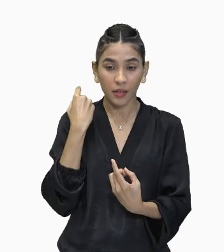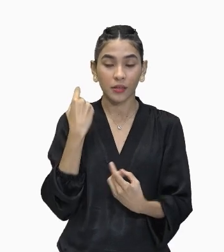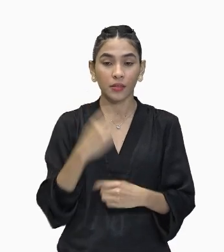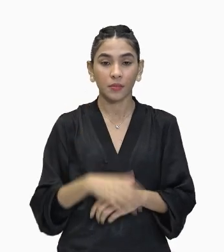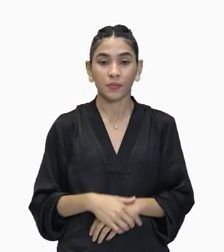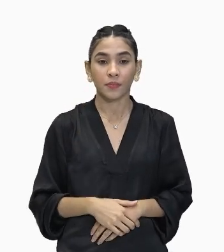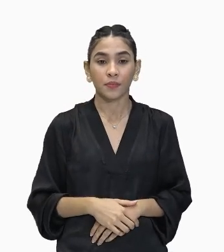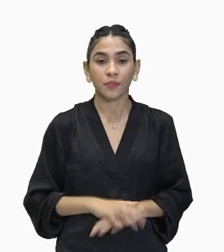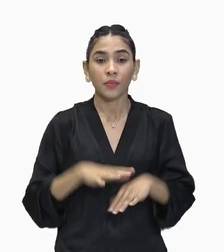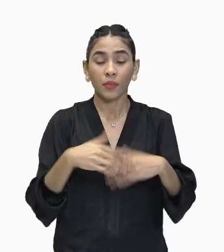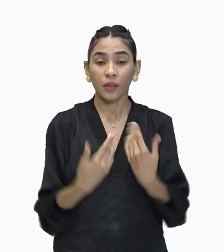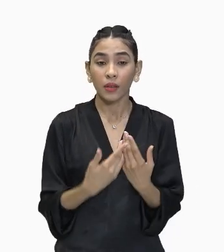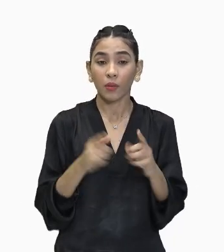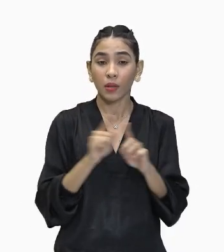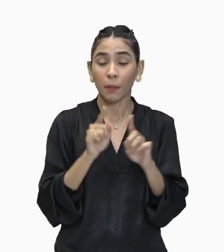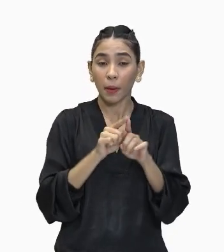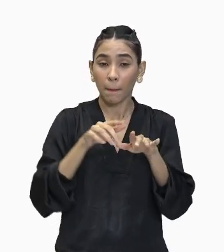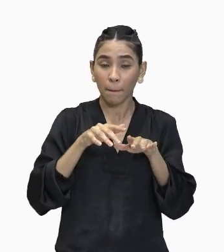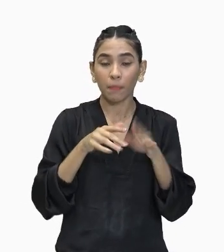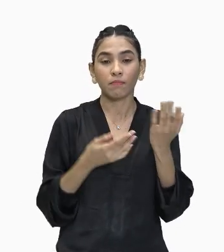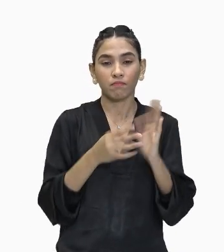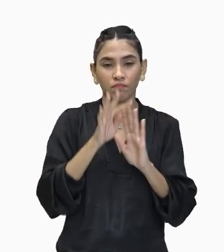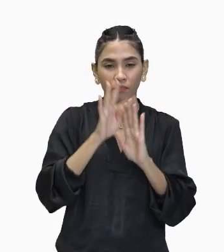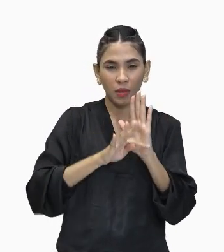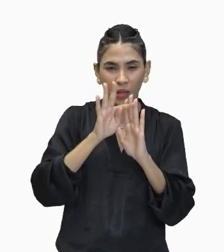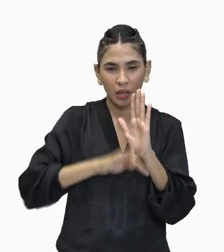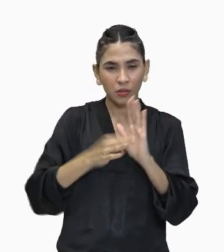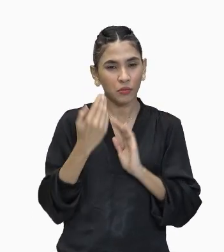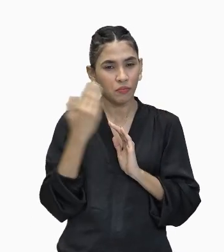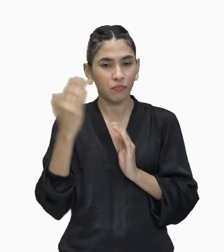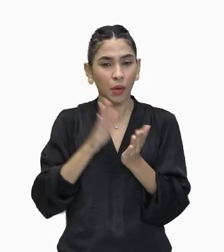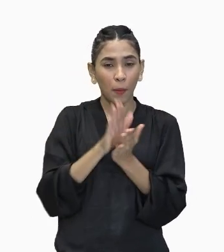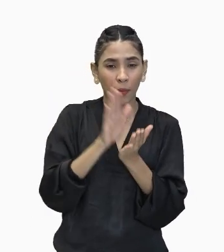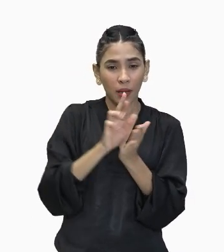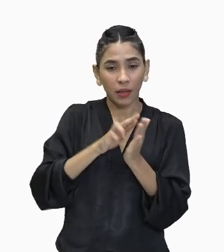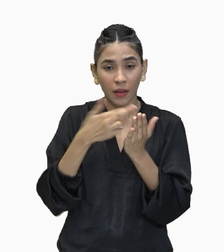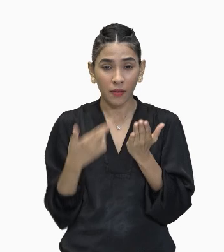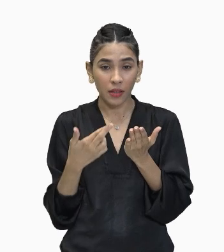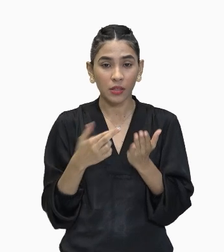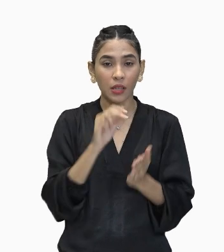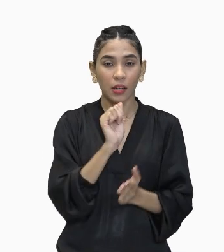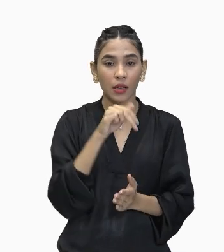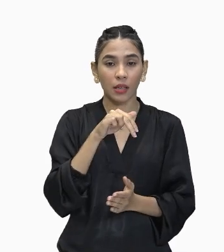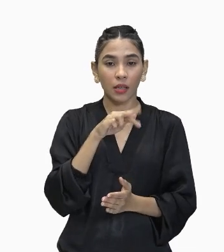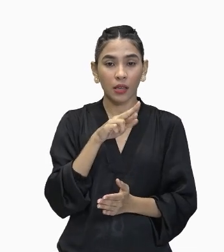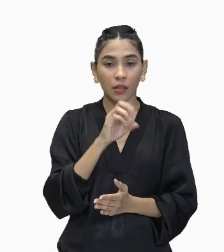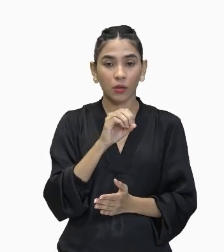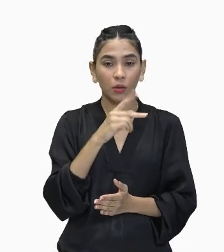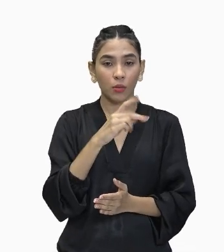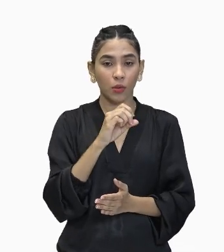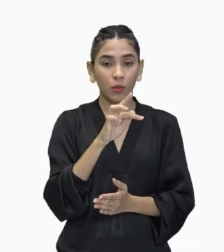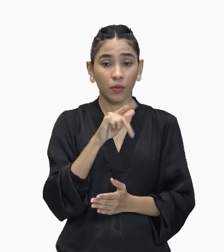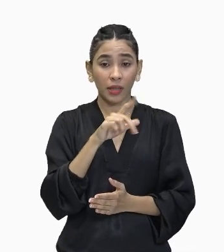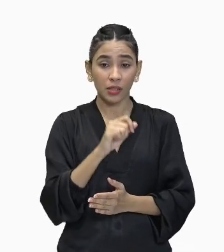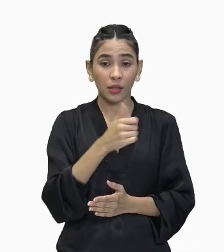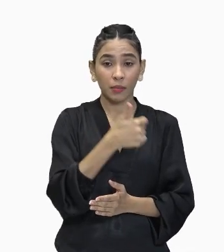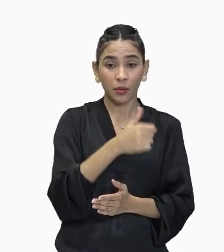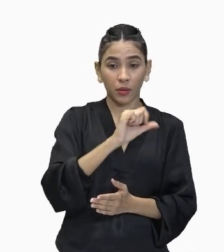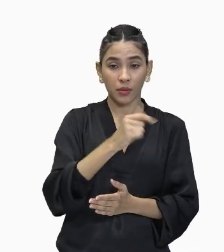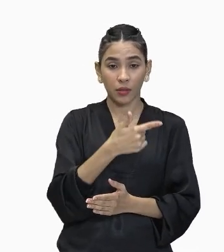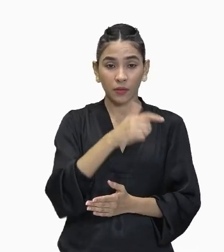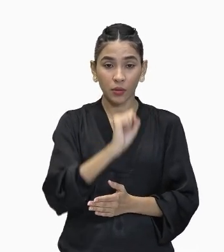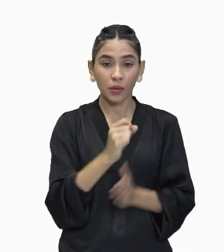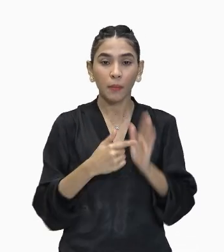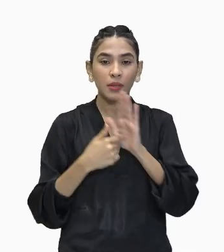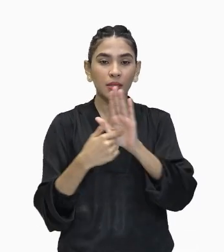esse manifesto, publicado na revista Antropofagia, em 1928, que apresentava